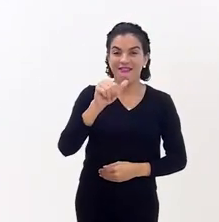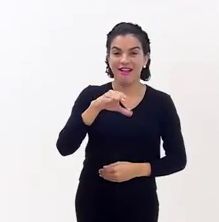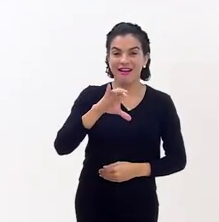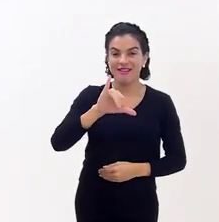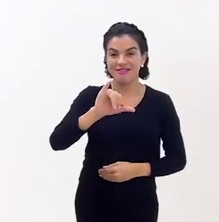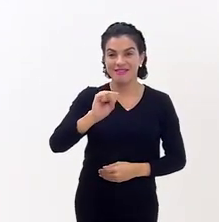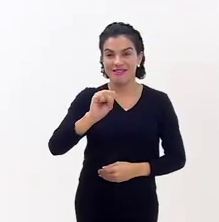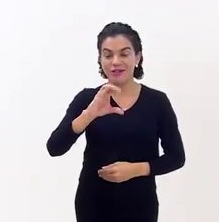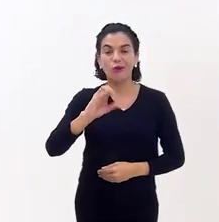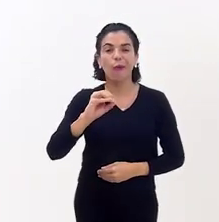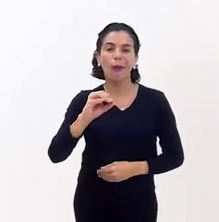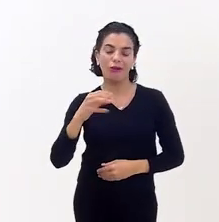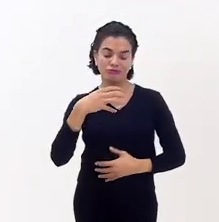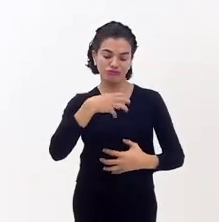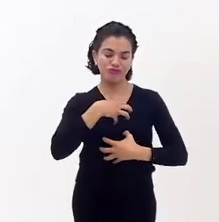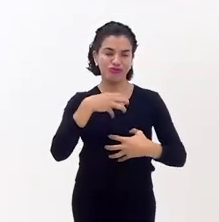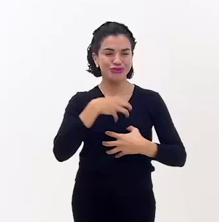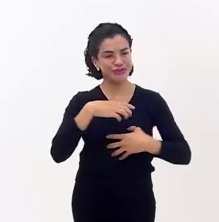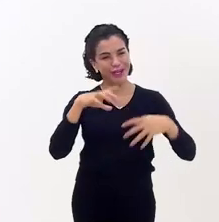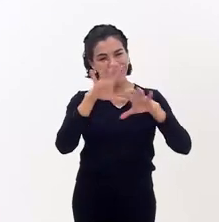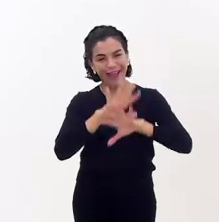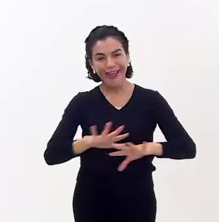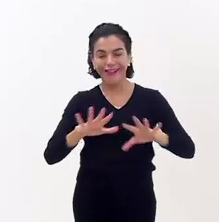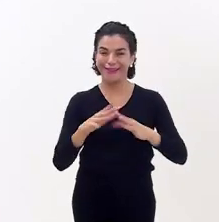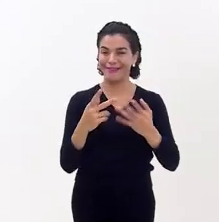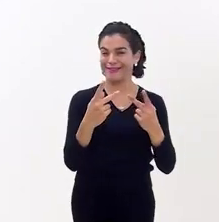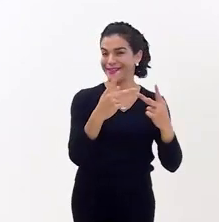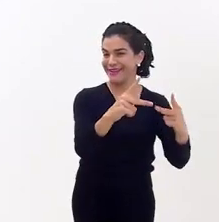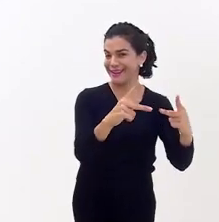talvez pela forma dele ser, né?